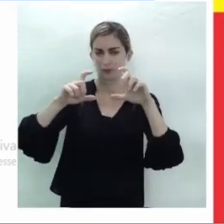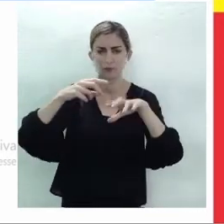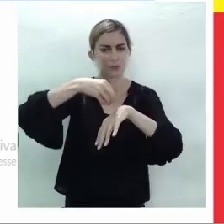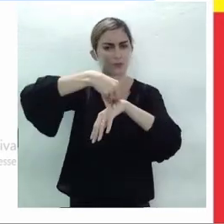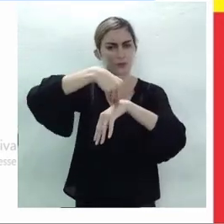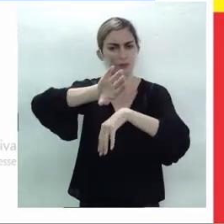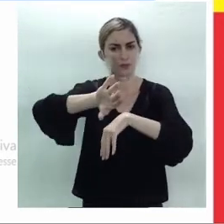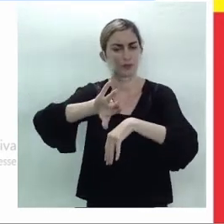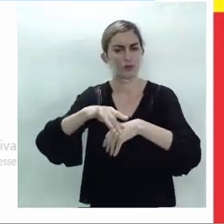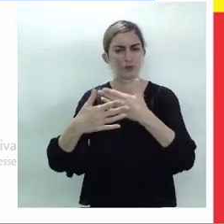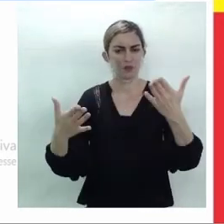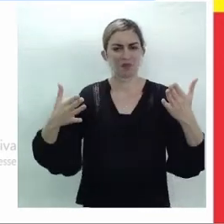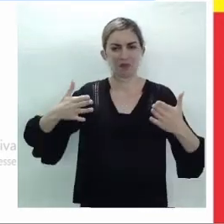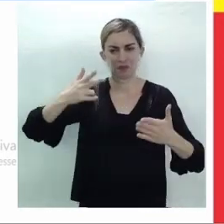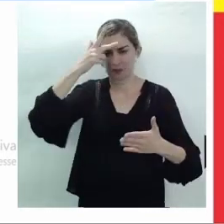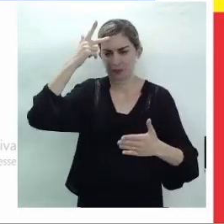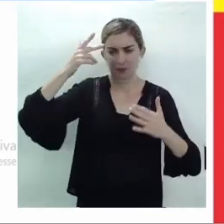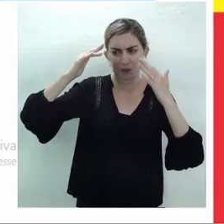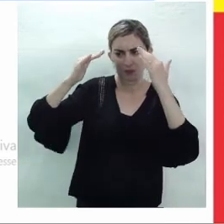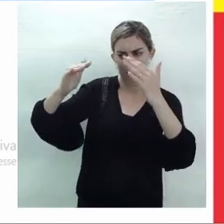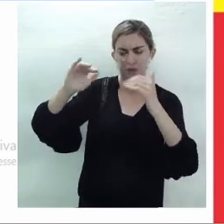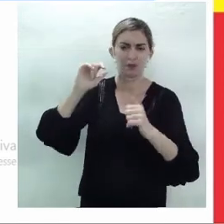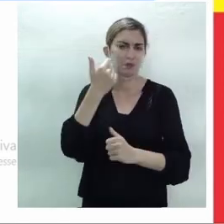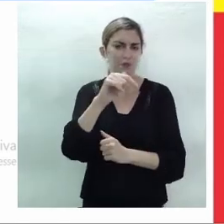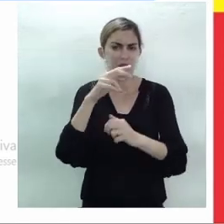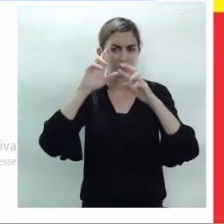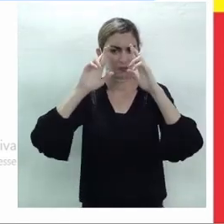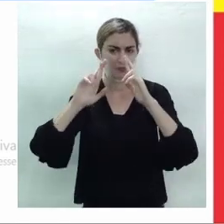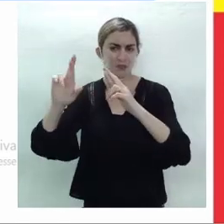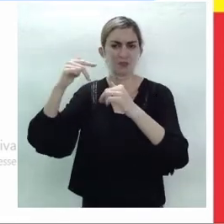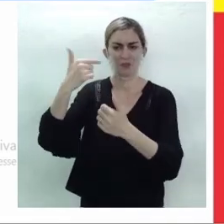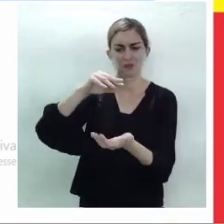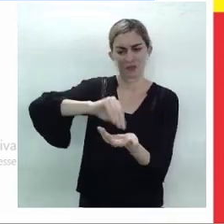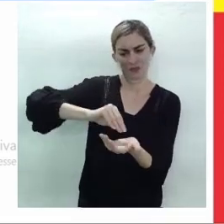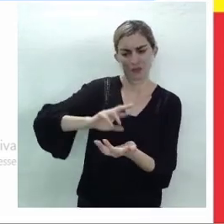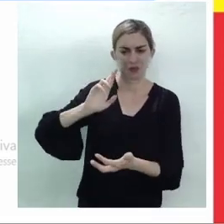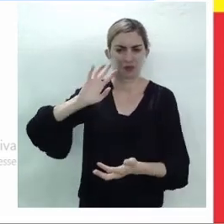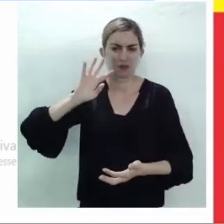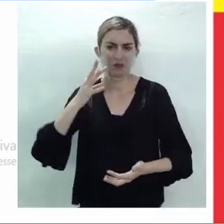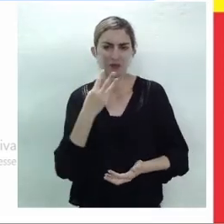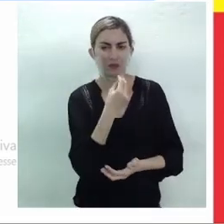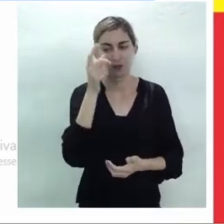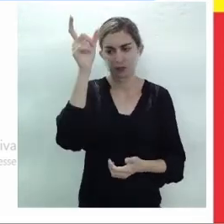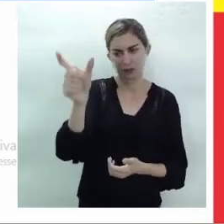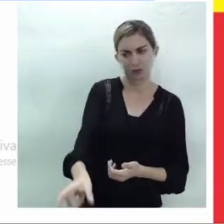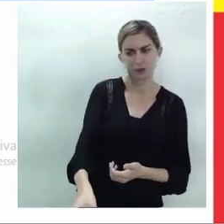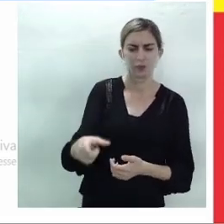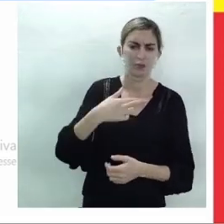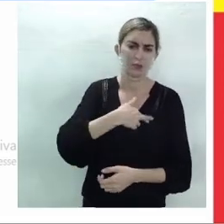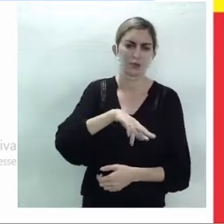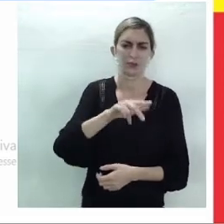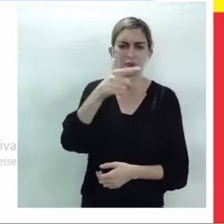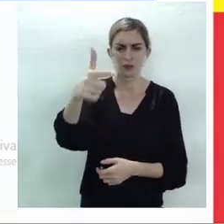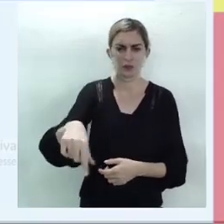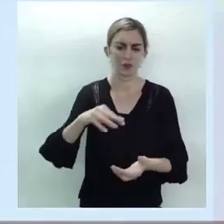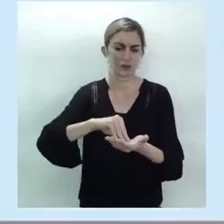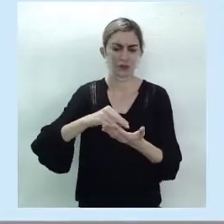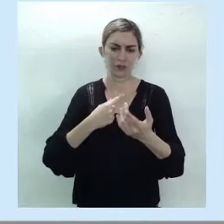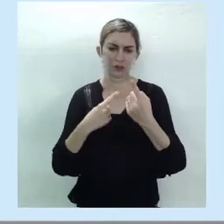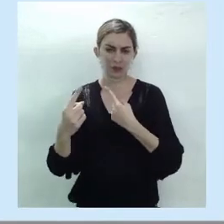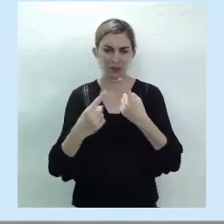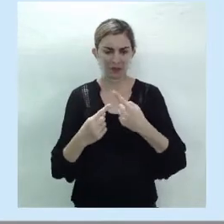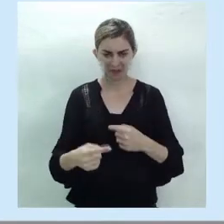que mostram justamente a intolerância, a falta de conhecimento da fé do outro, a falta de